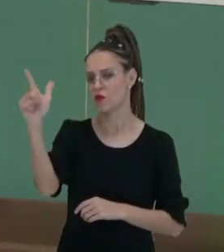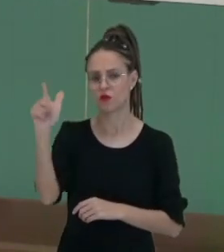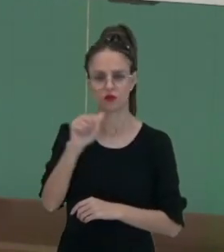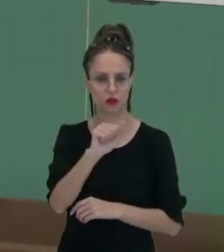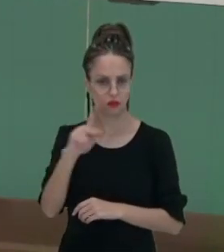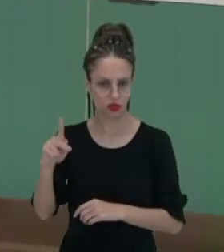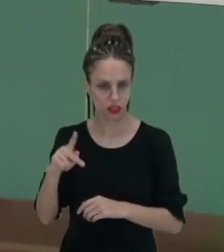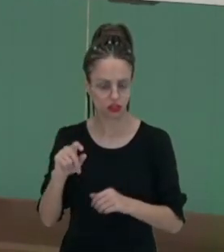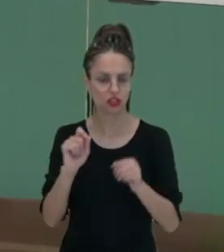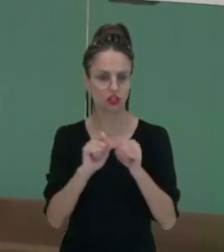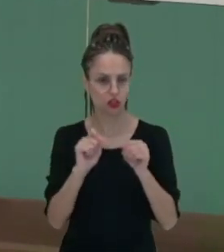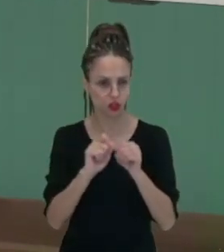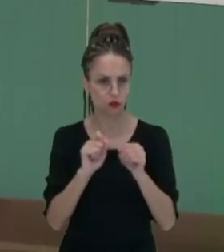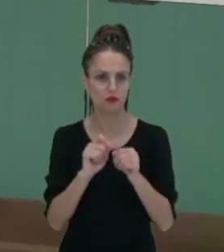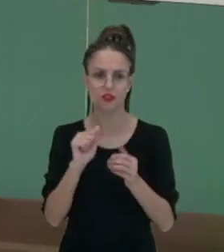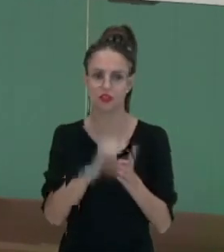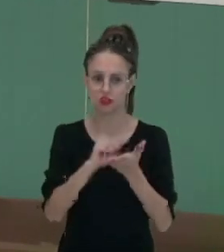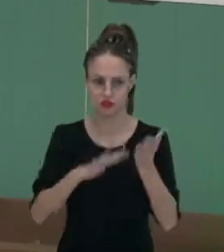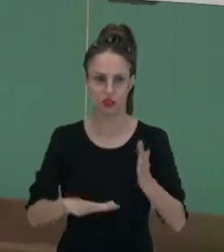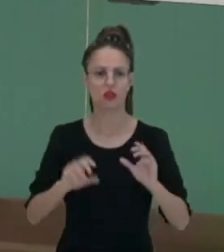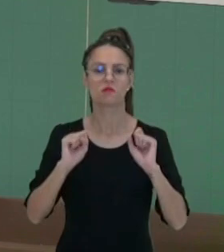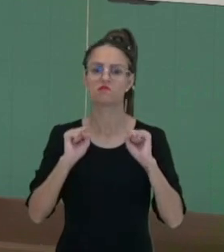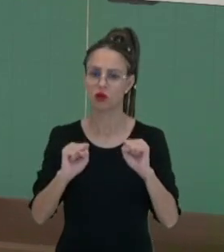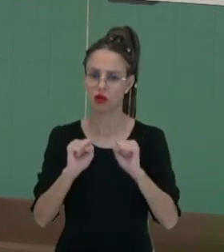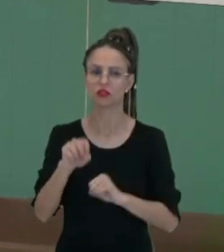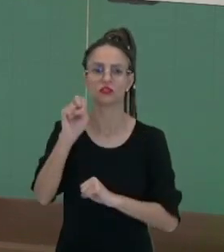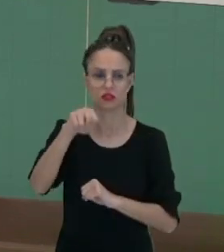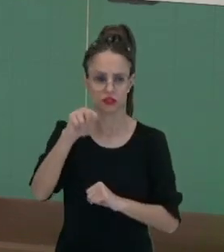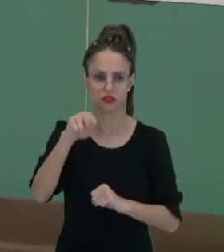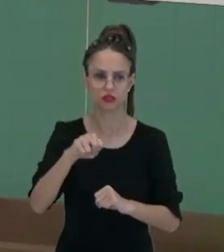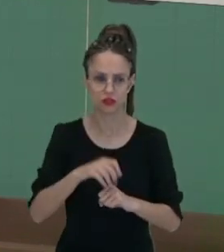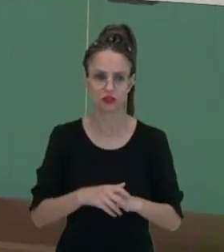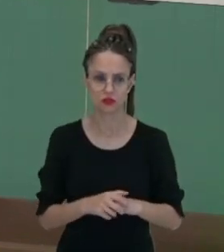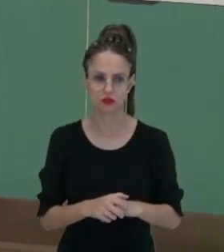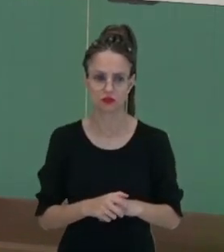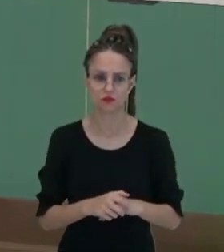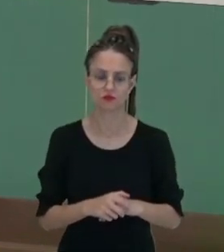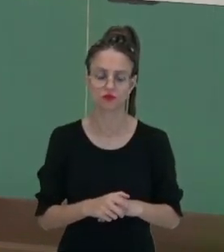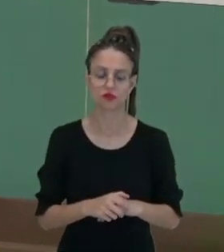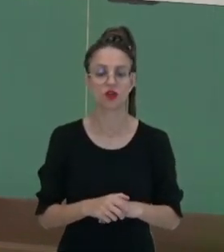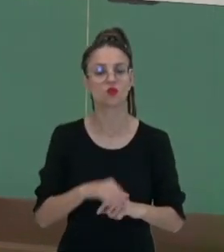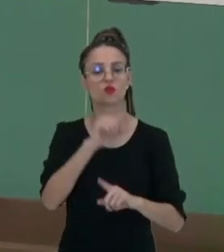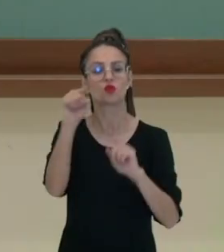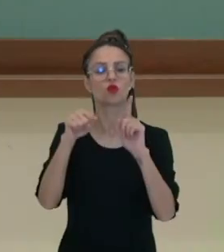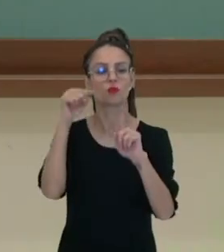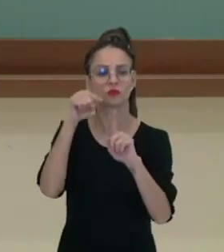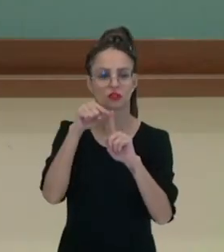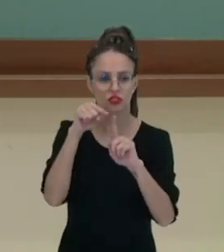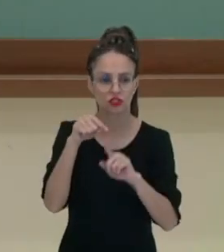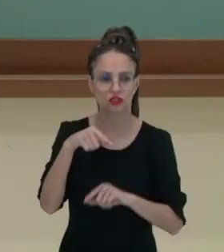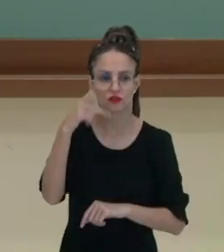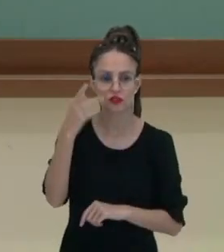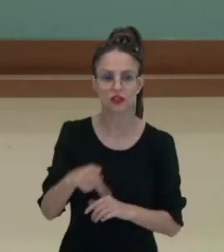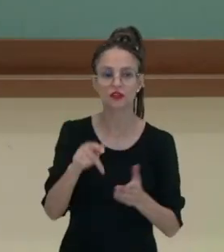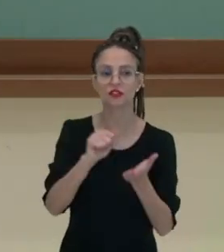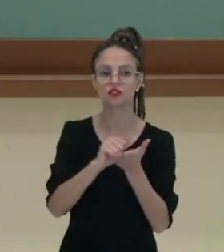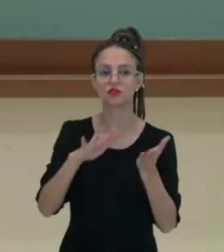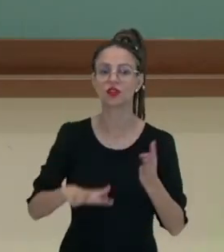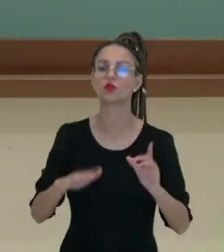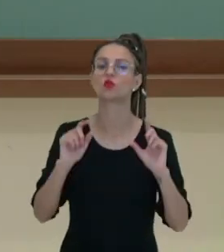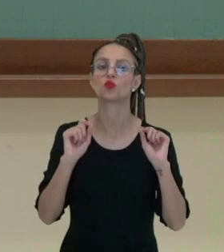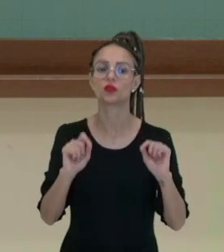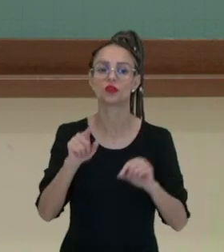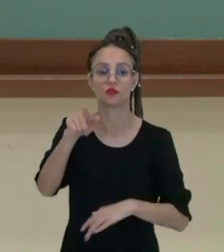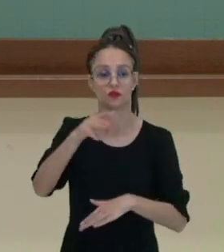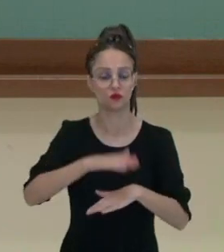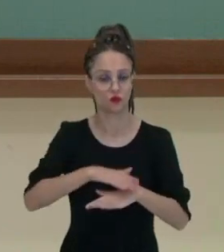a tua atividade mão na massa, é permitido? Sim, é permitido. O objetivo maior dessa atividade qual é?